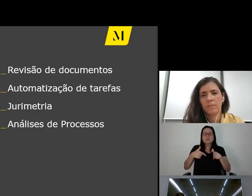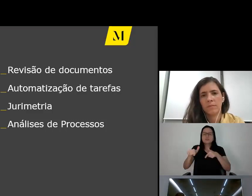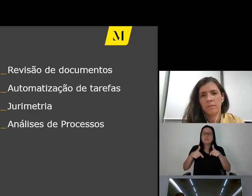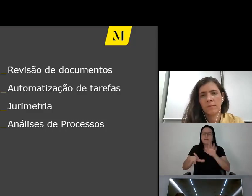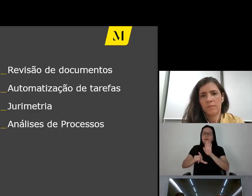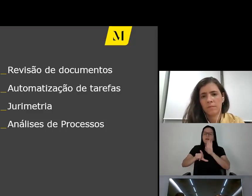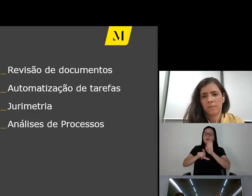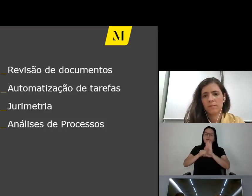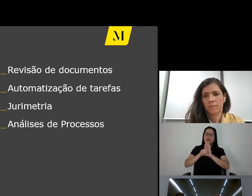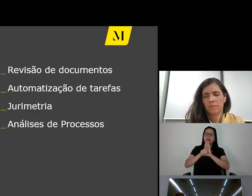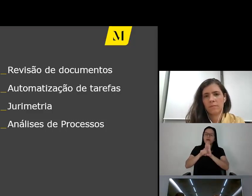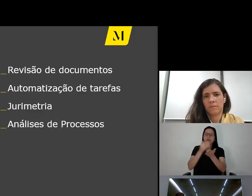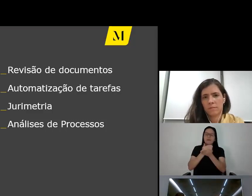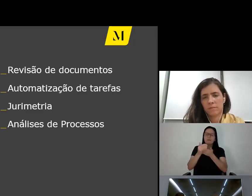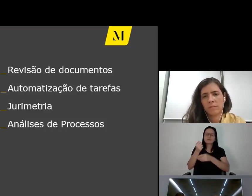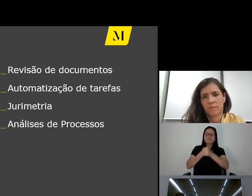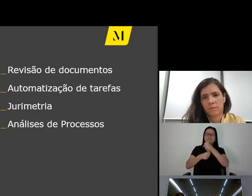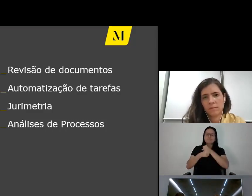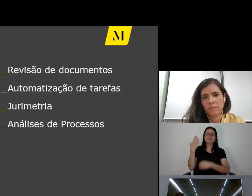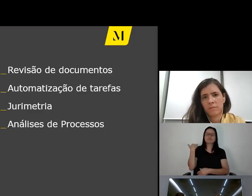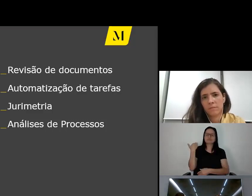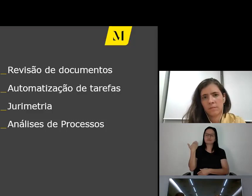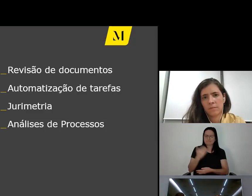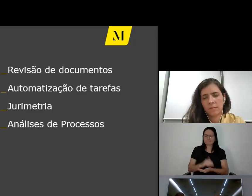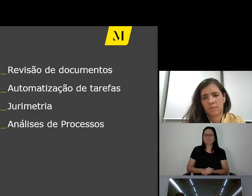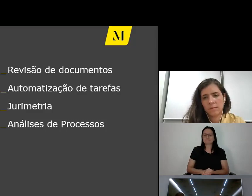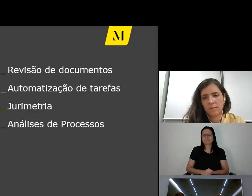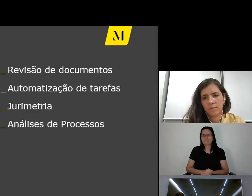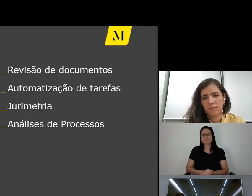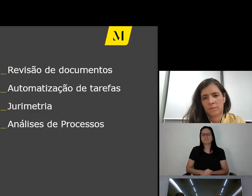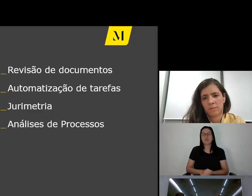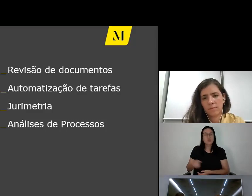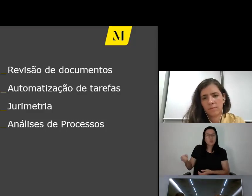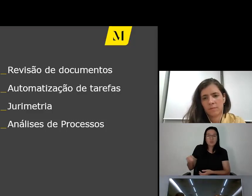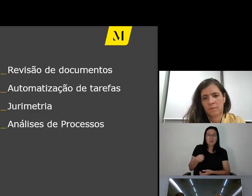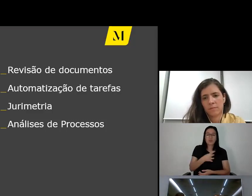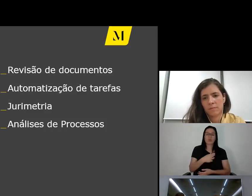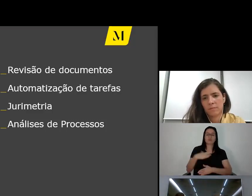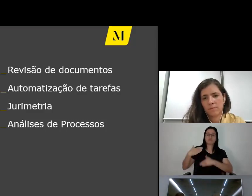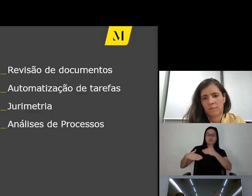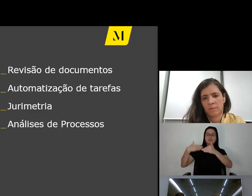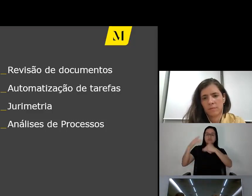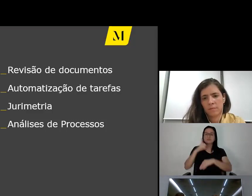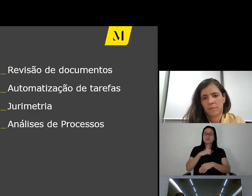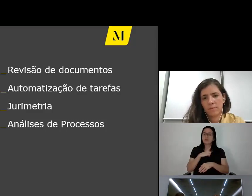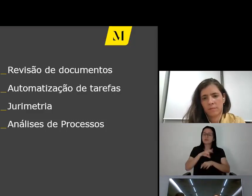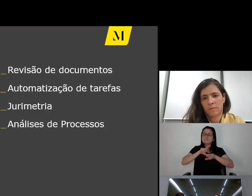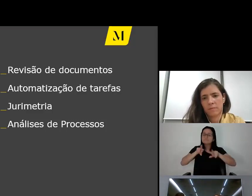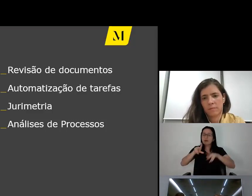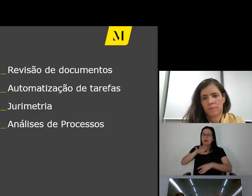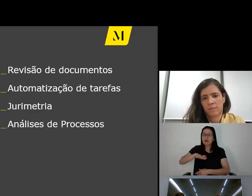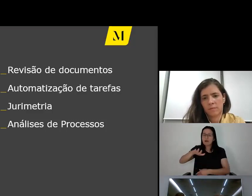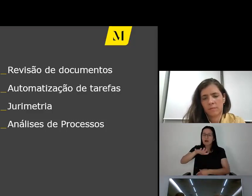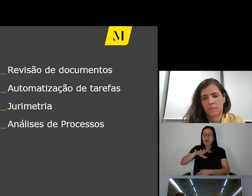no último ano, ou seja, ela passou a valer no último ano. Então, essas inovações, elas estão presentes em vários âmbitos do direito, quando a gente pensa